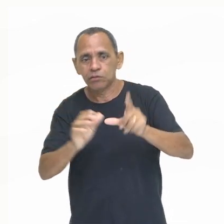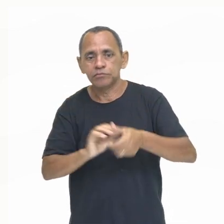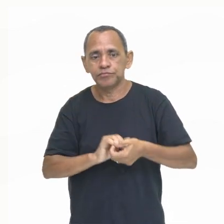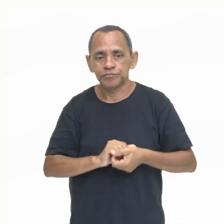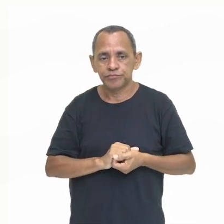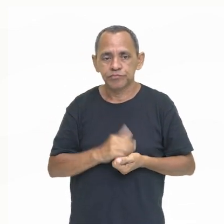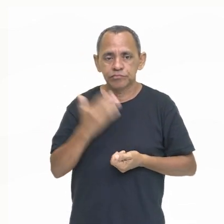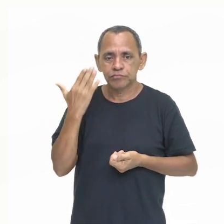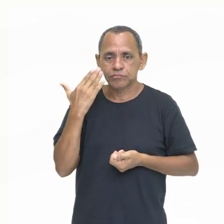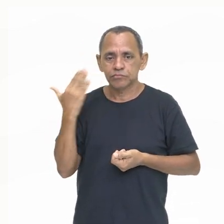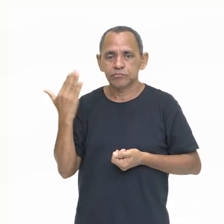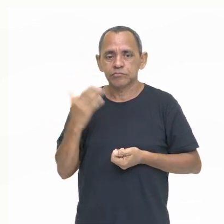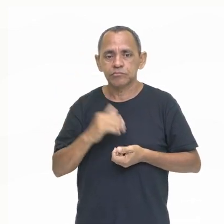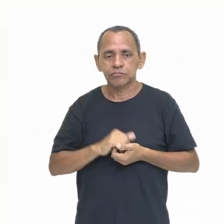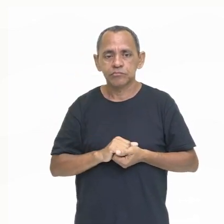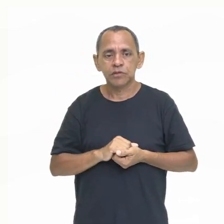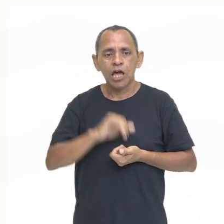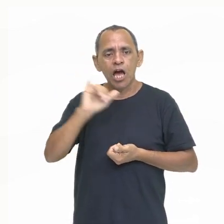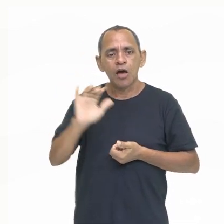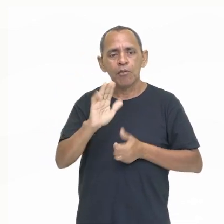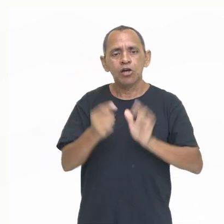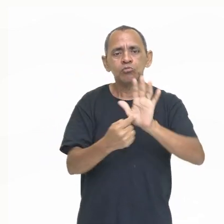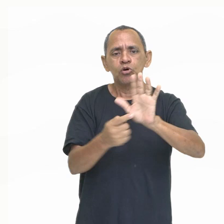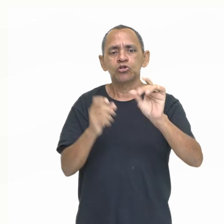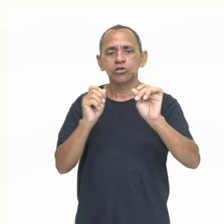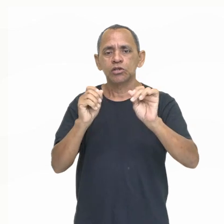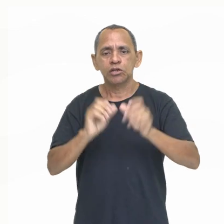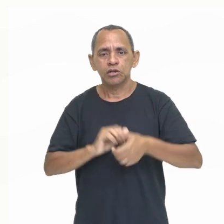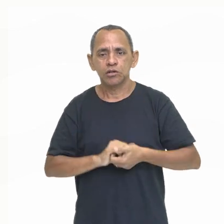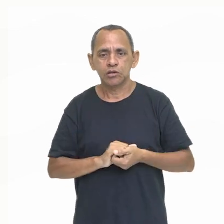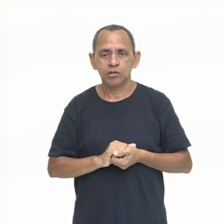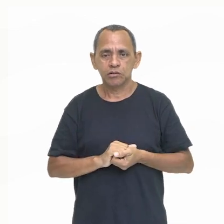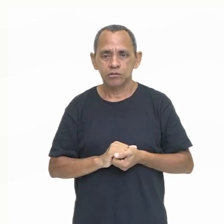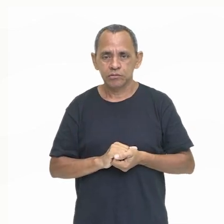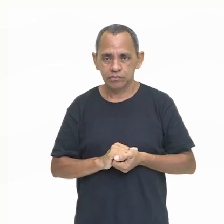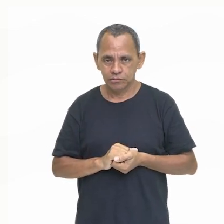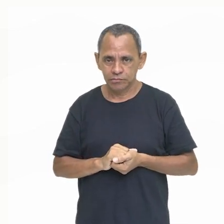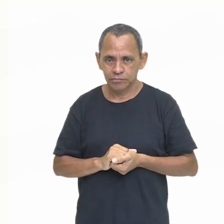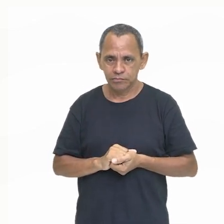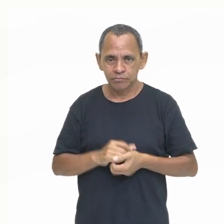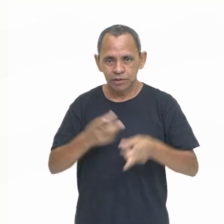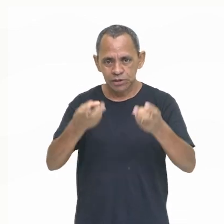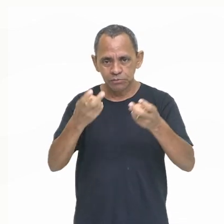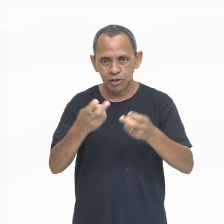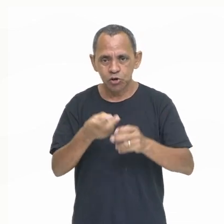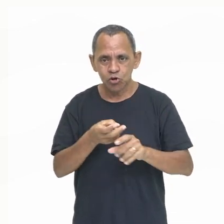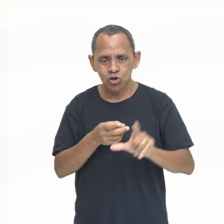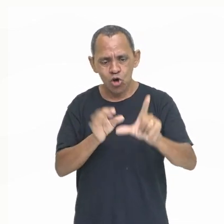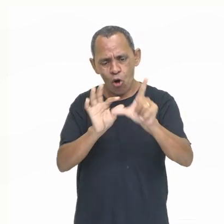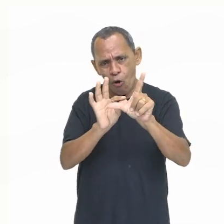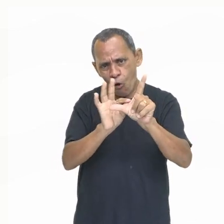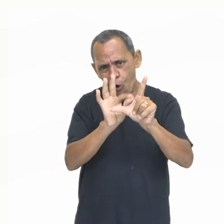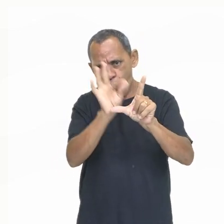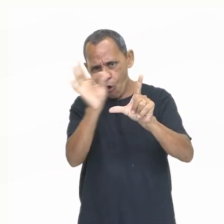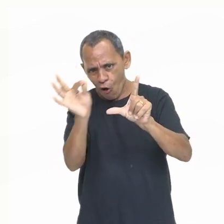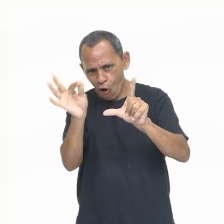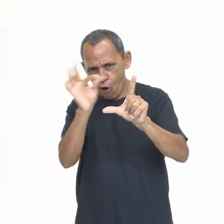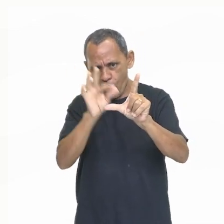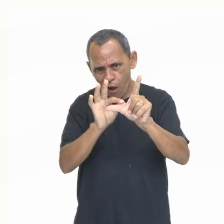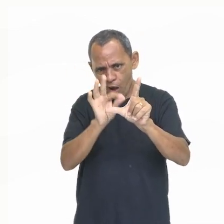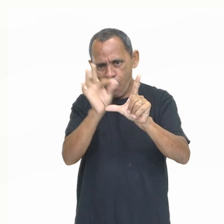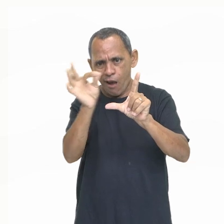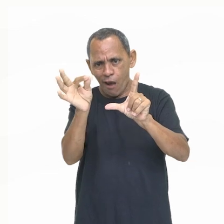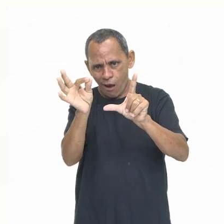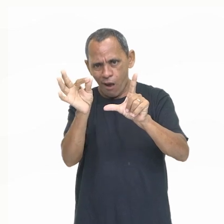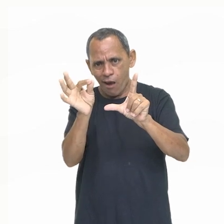ela é decrescente? Meus queridos alunos, vocês já sabem que esse intervalo aqui, ela é nesse intervalo, nesse gráfico aqui, ó, que é nesse intervalo aqui,